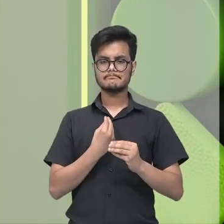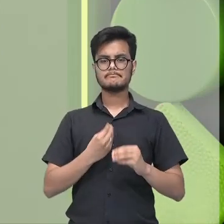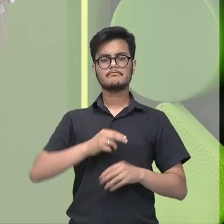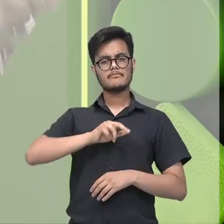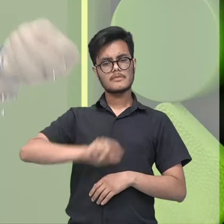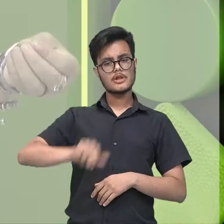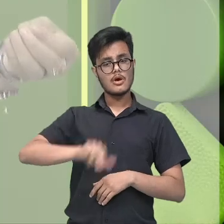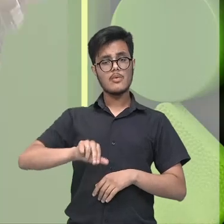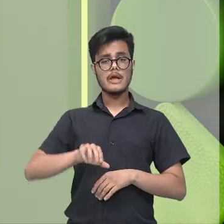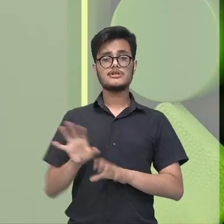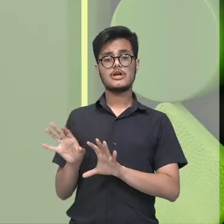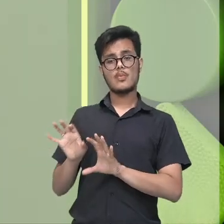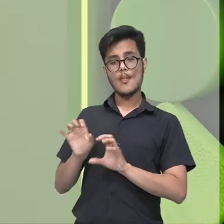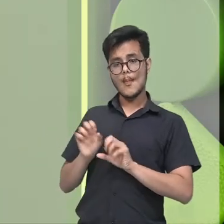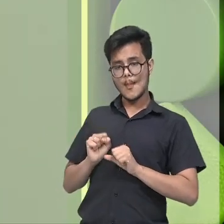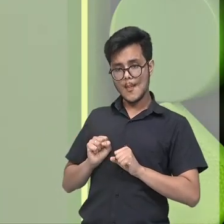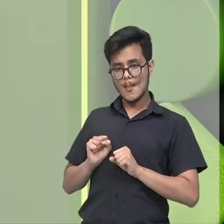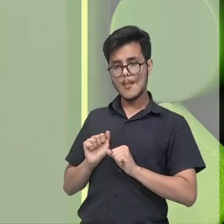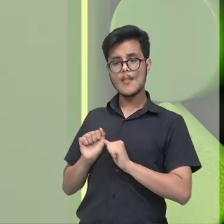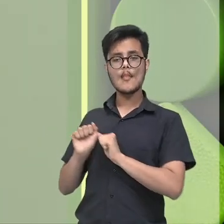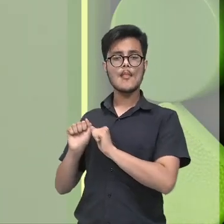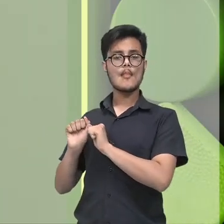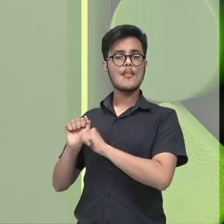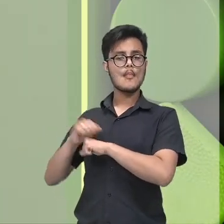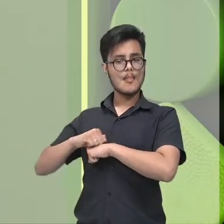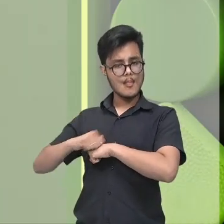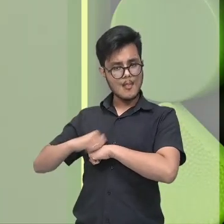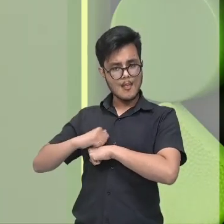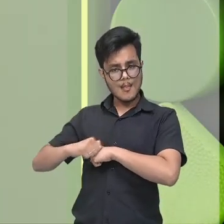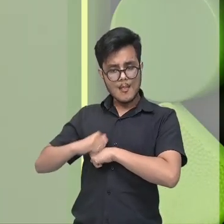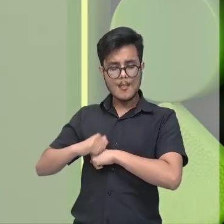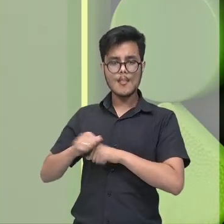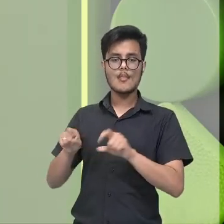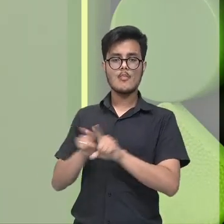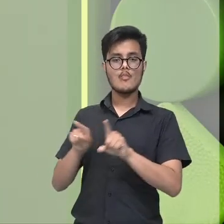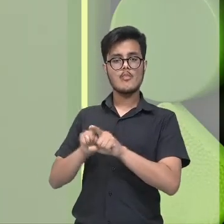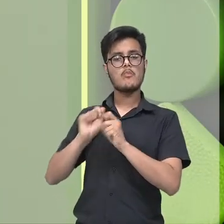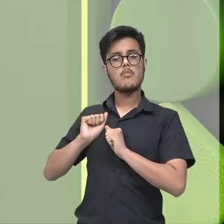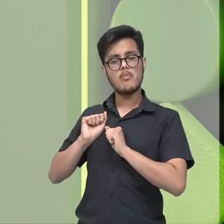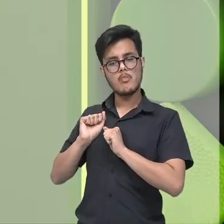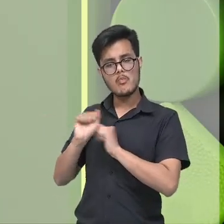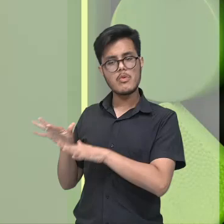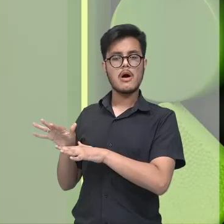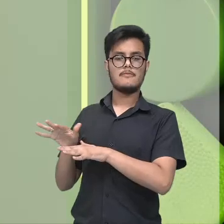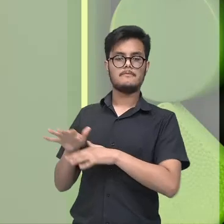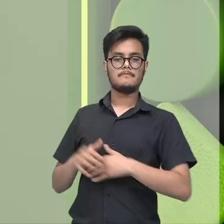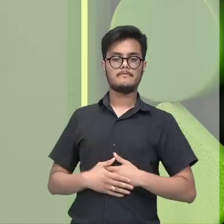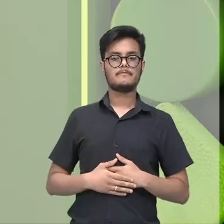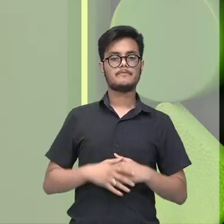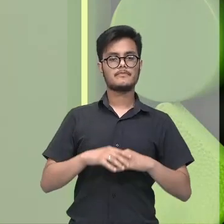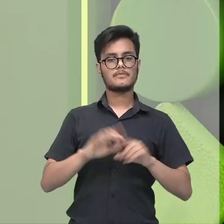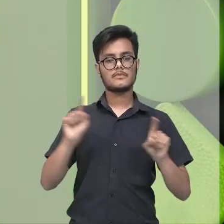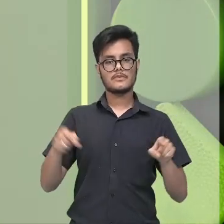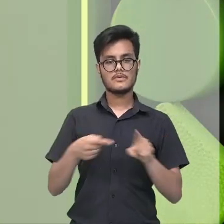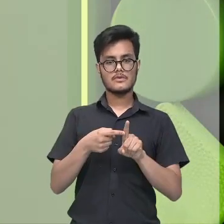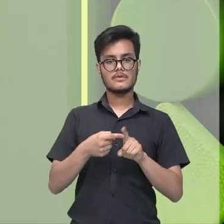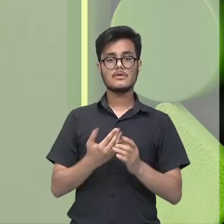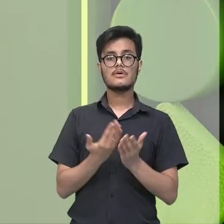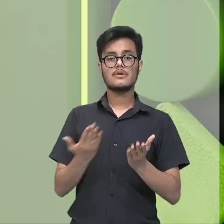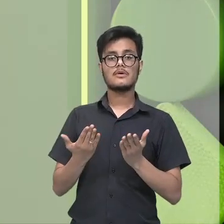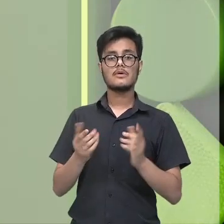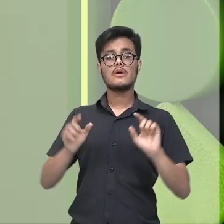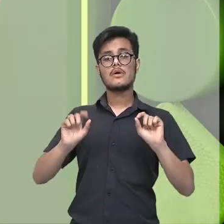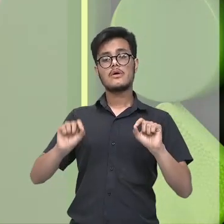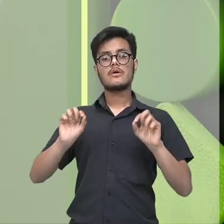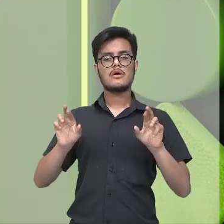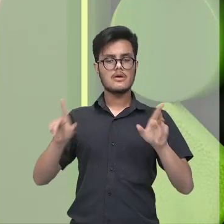de atrair, não é de esfregar, não é de colocar em contato. Nesse aí é